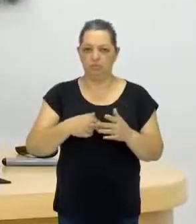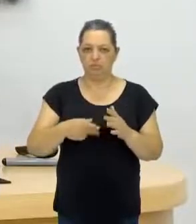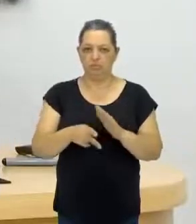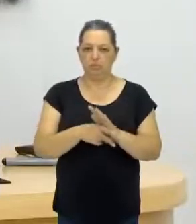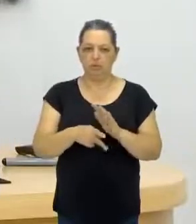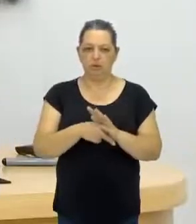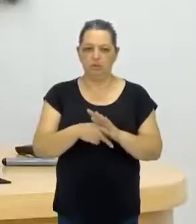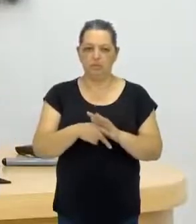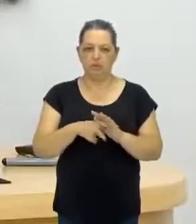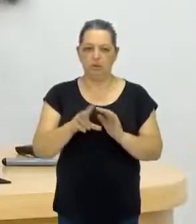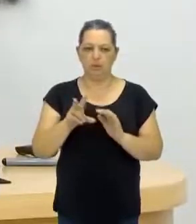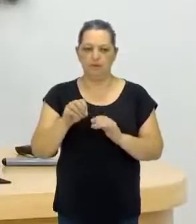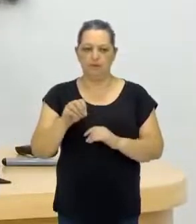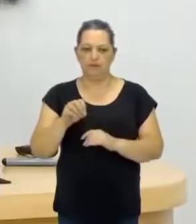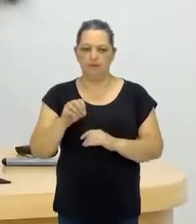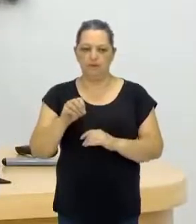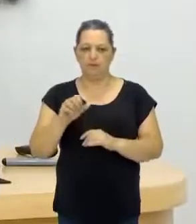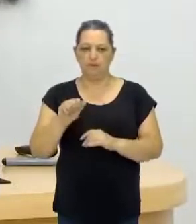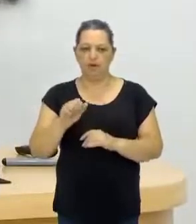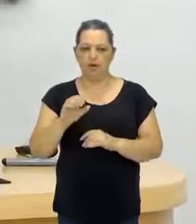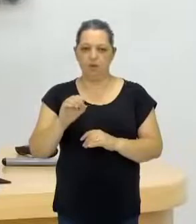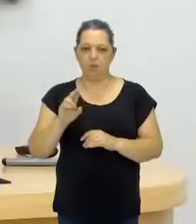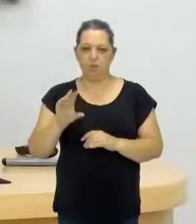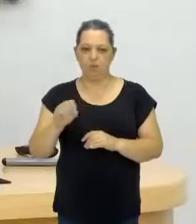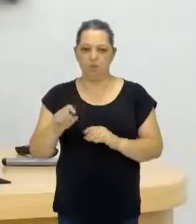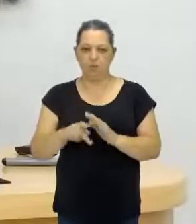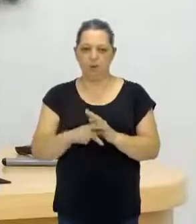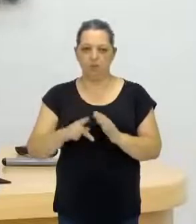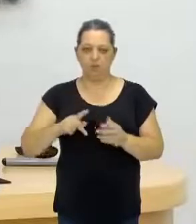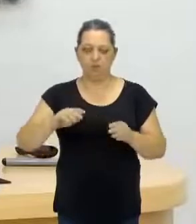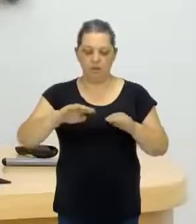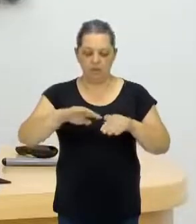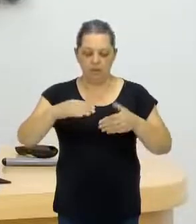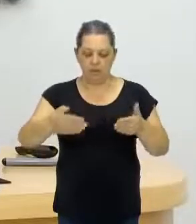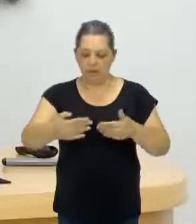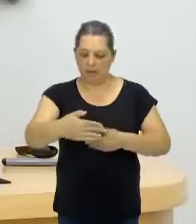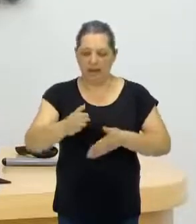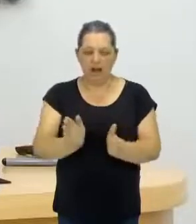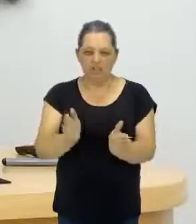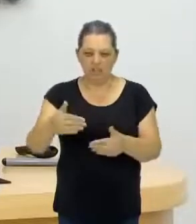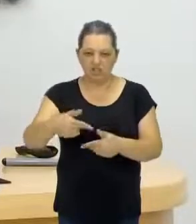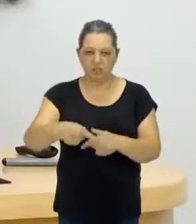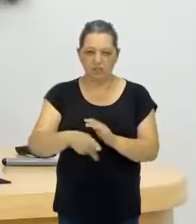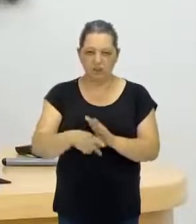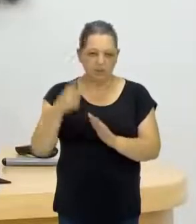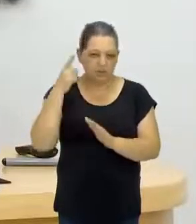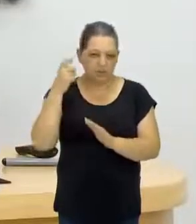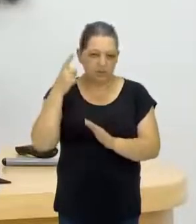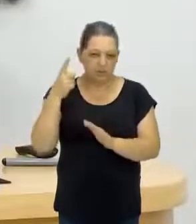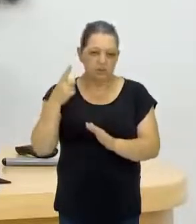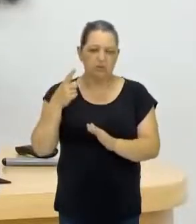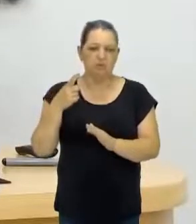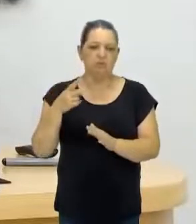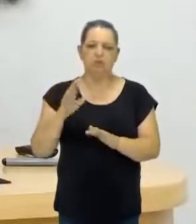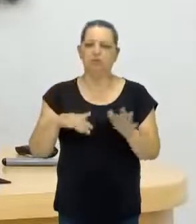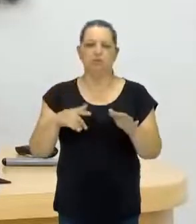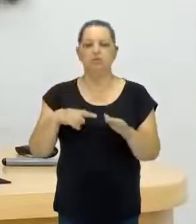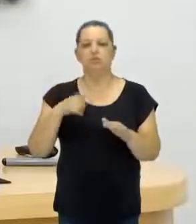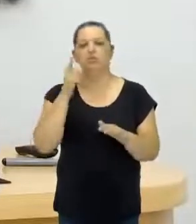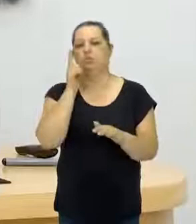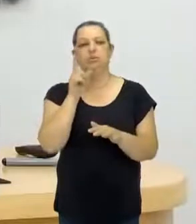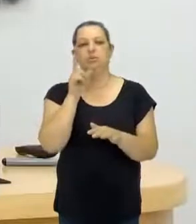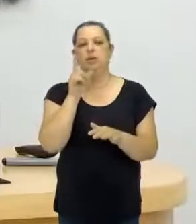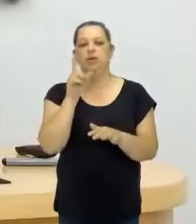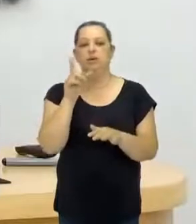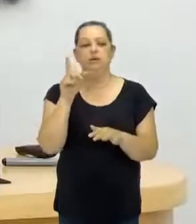vácuo, né? E aí você pode ter ali uma caixa de som que a pessoa não vai ouvir ali devido que você não tem esse meio material para a onda